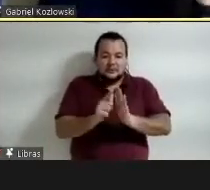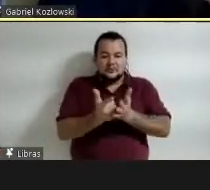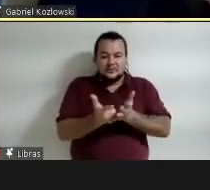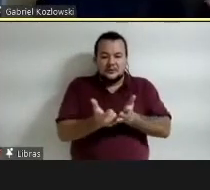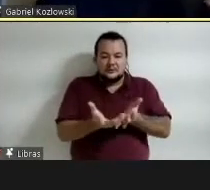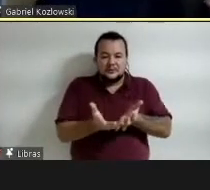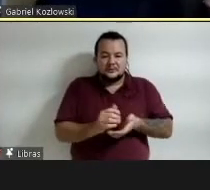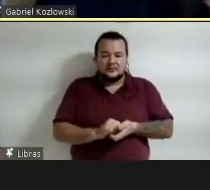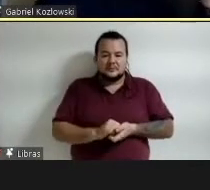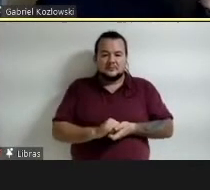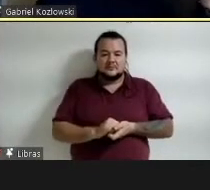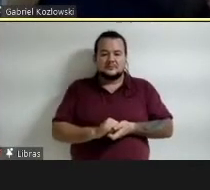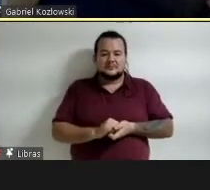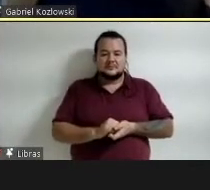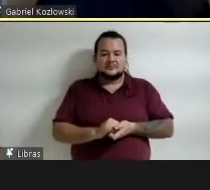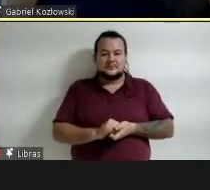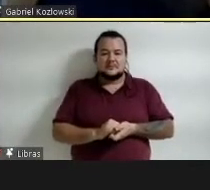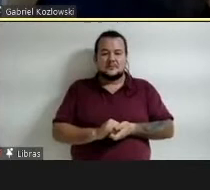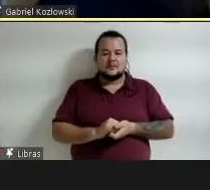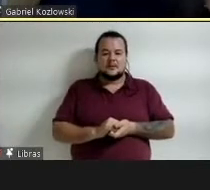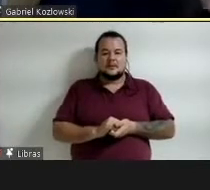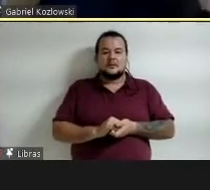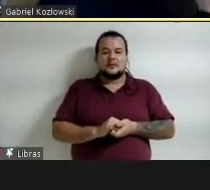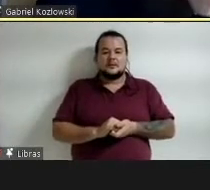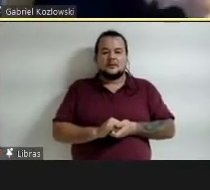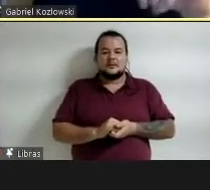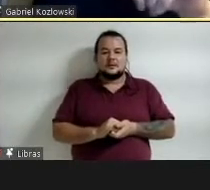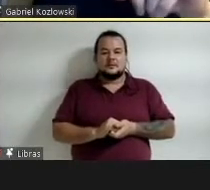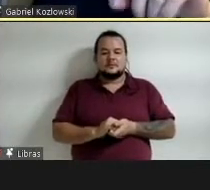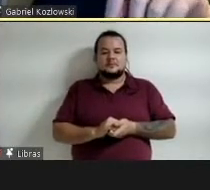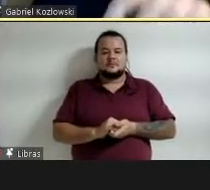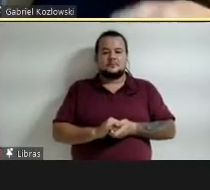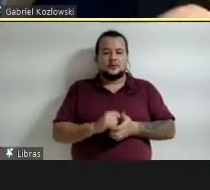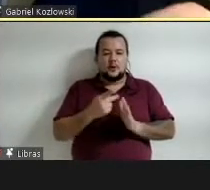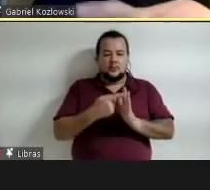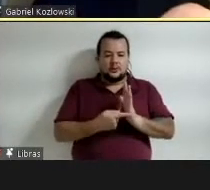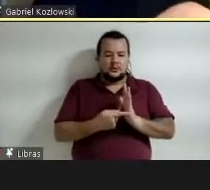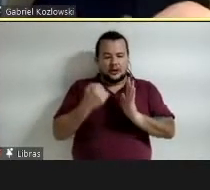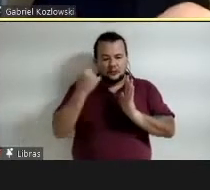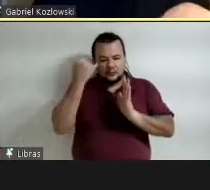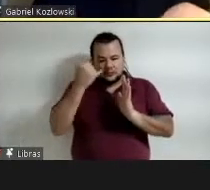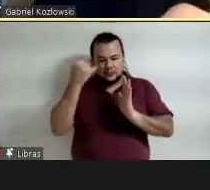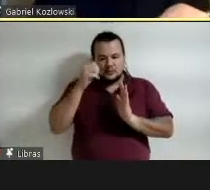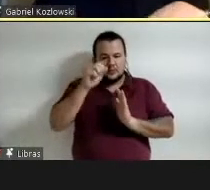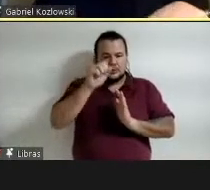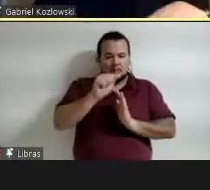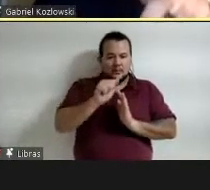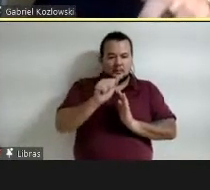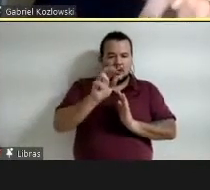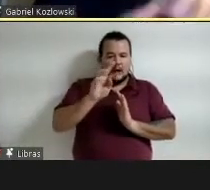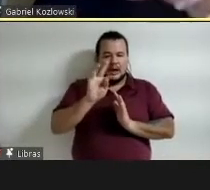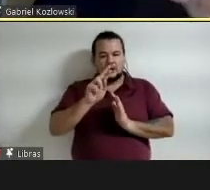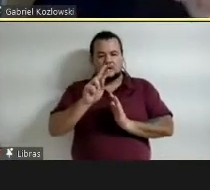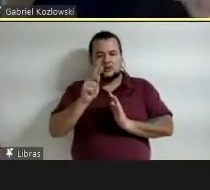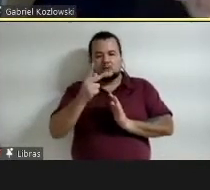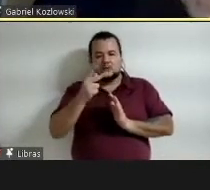que é um projeto do espanhol Arturo Sorimata, onde ele responde ao chamado de Cerdar,